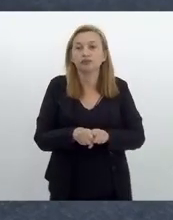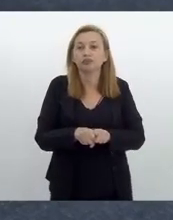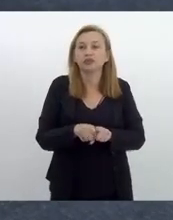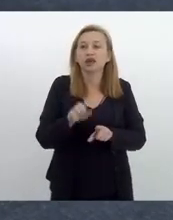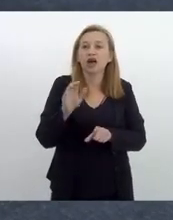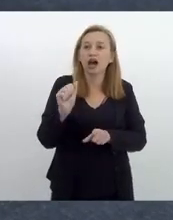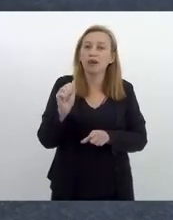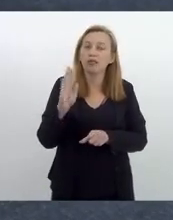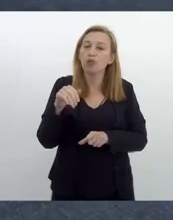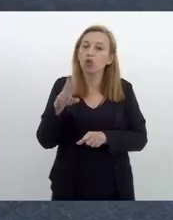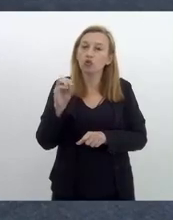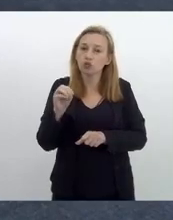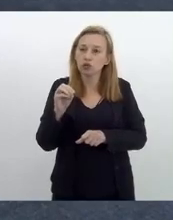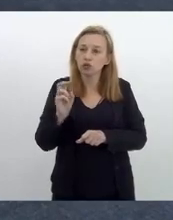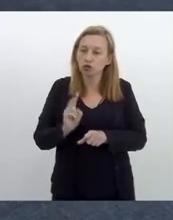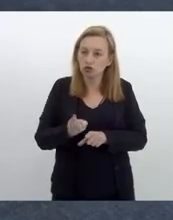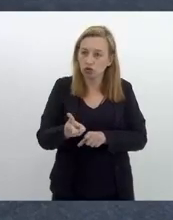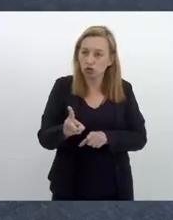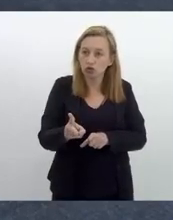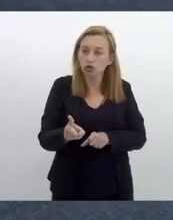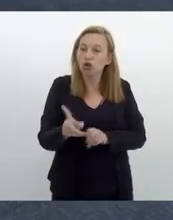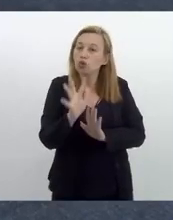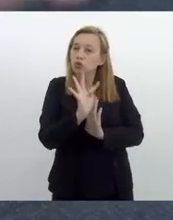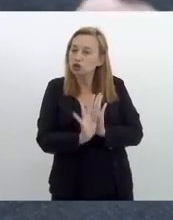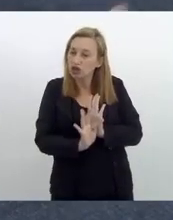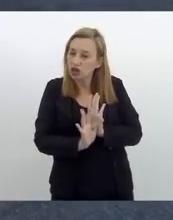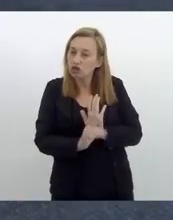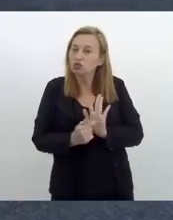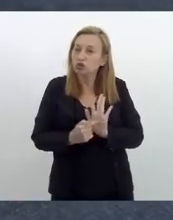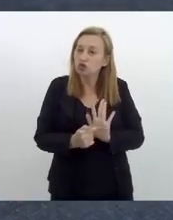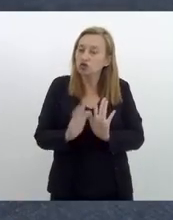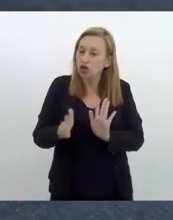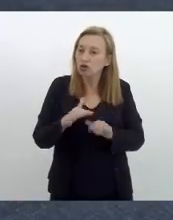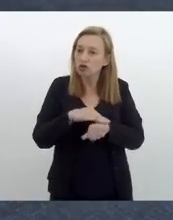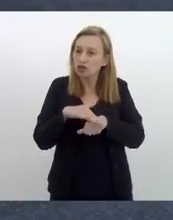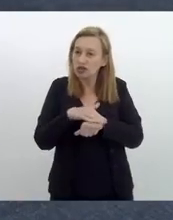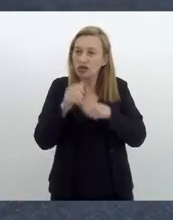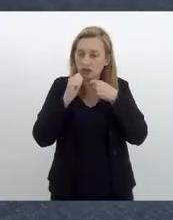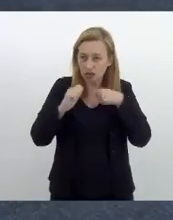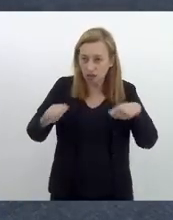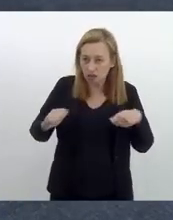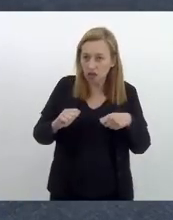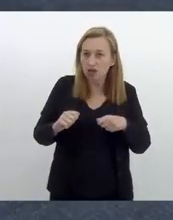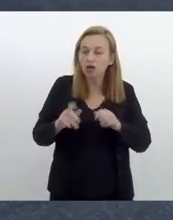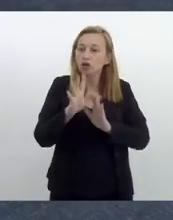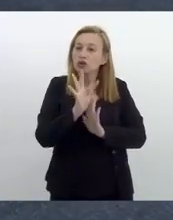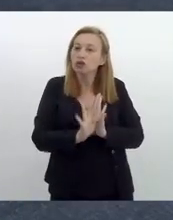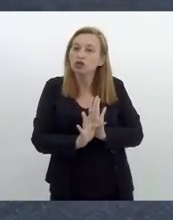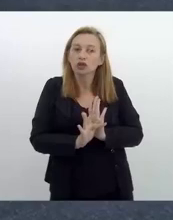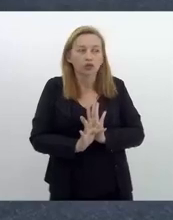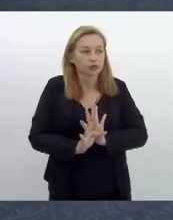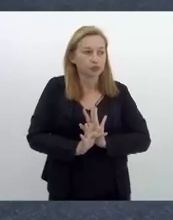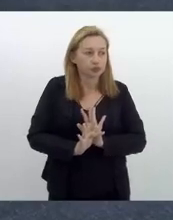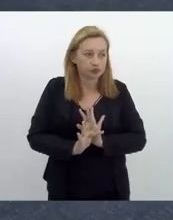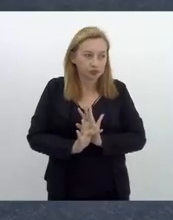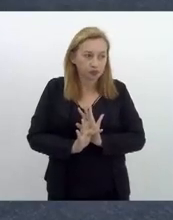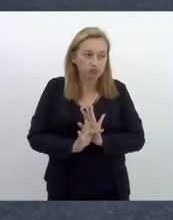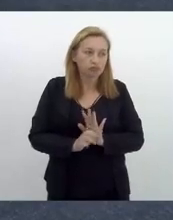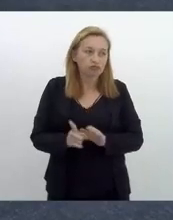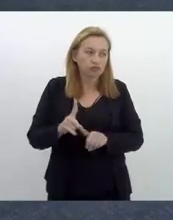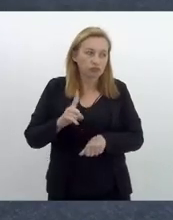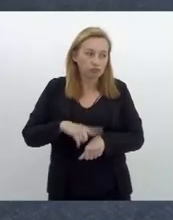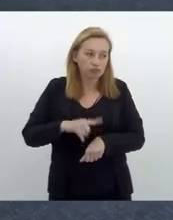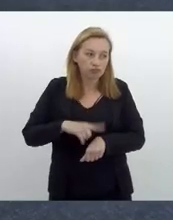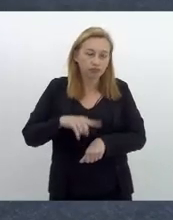permanência André e Márcio no texto apareceu já conversei com a assessoria no texto apareceu em momentos